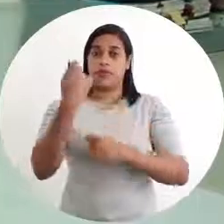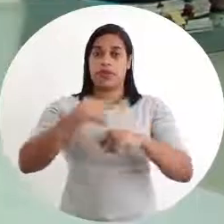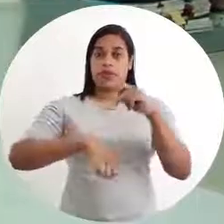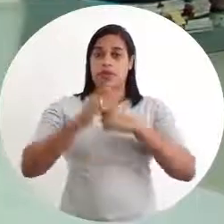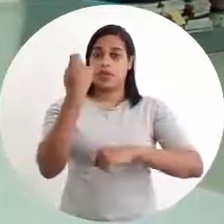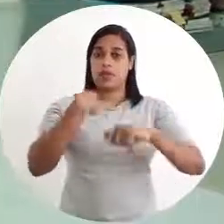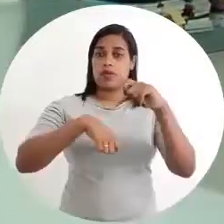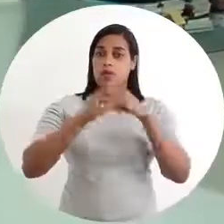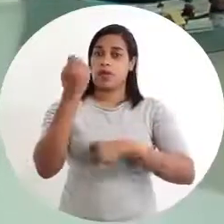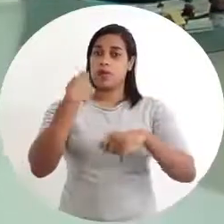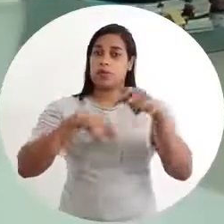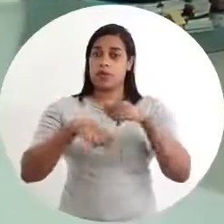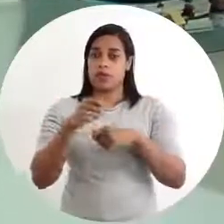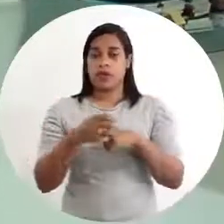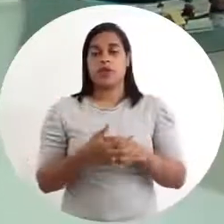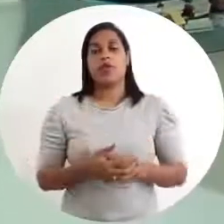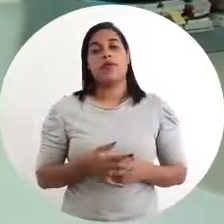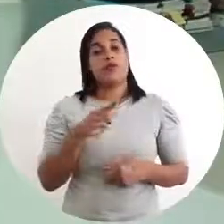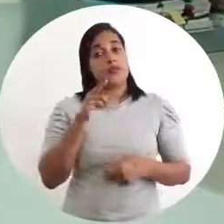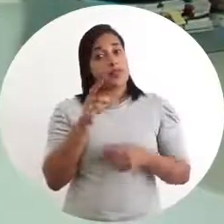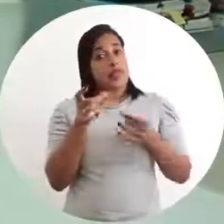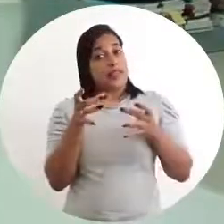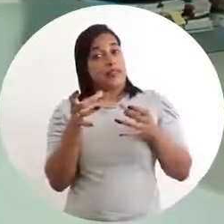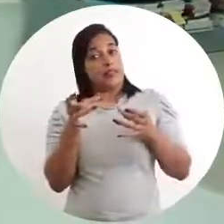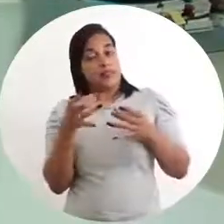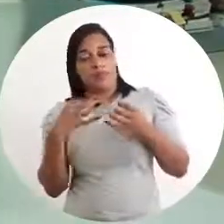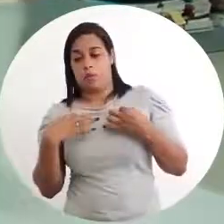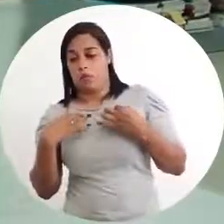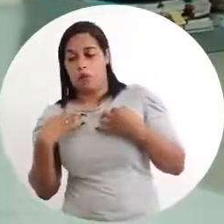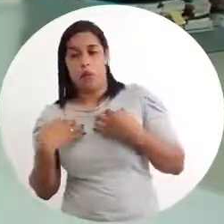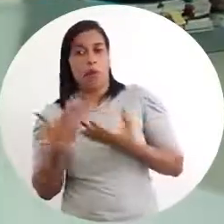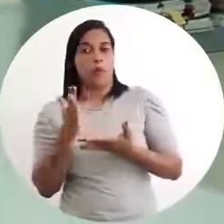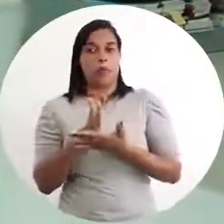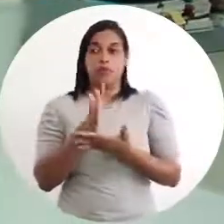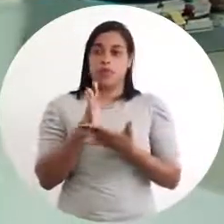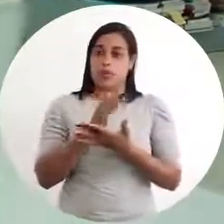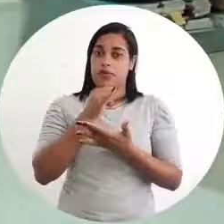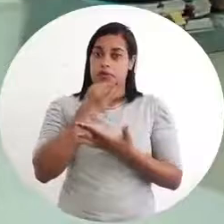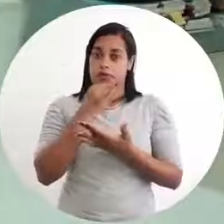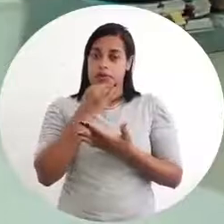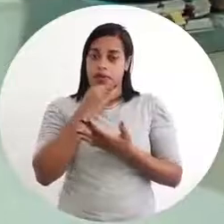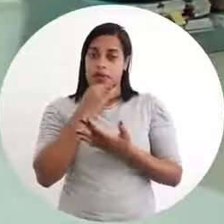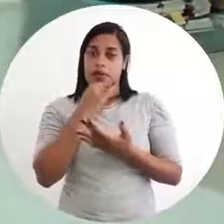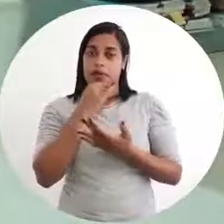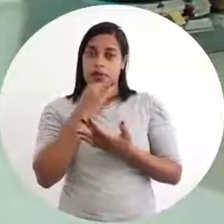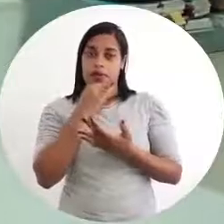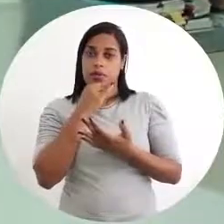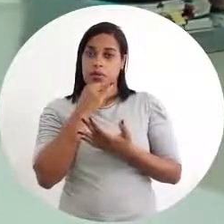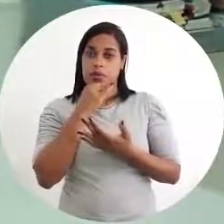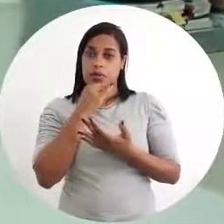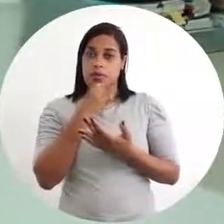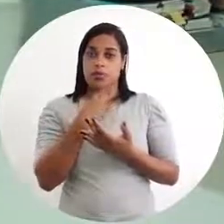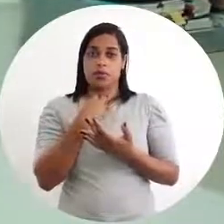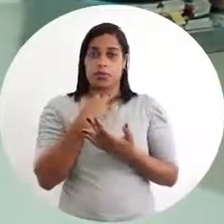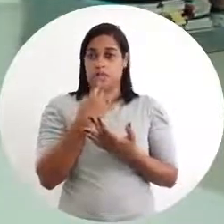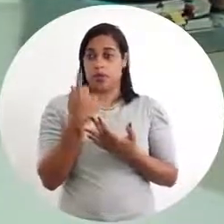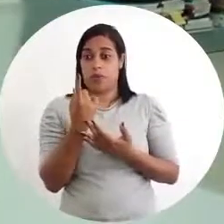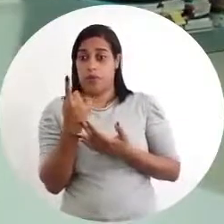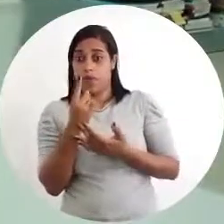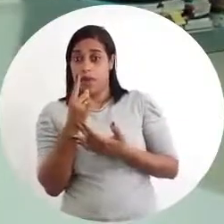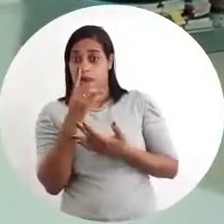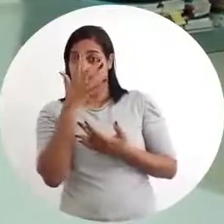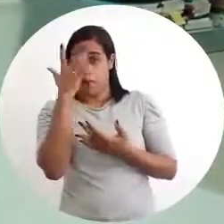Então, você que vende uma roupa ou vende um livro, por exemplo, não pode ser